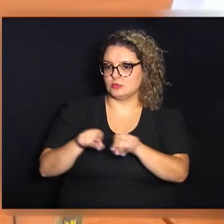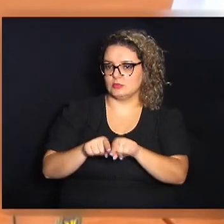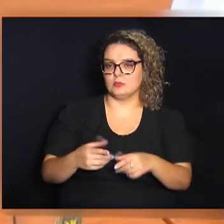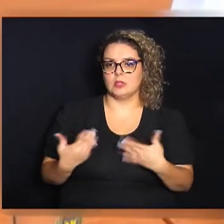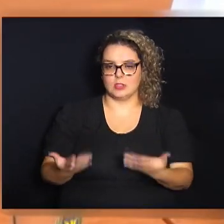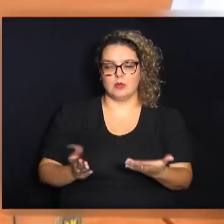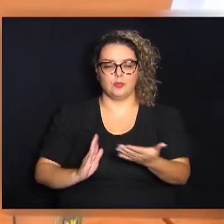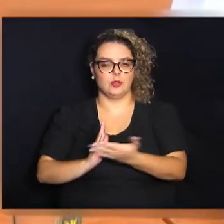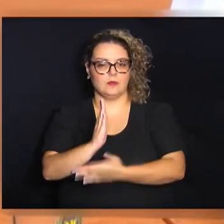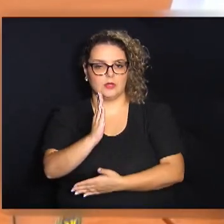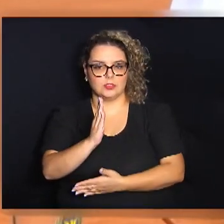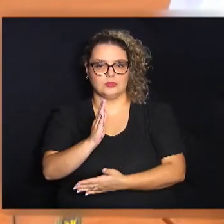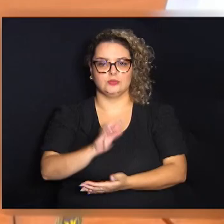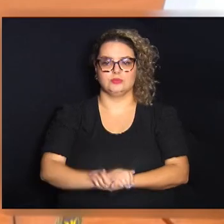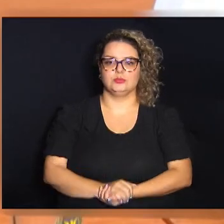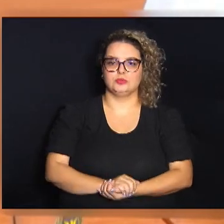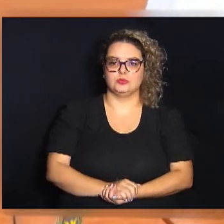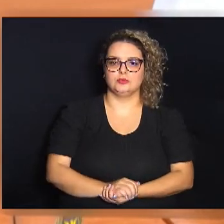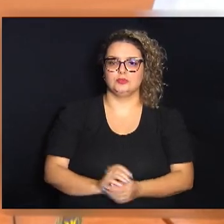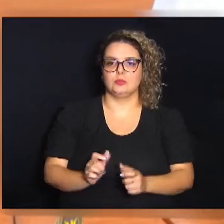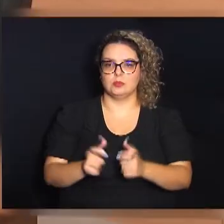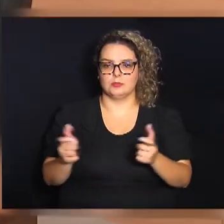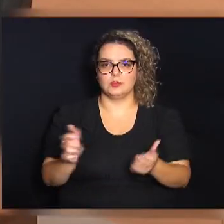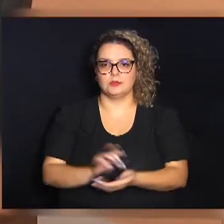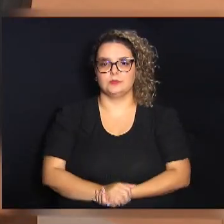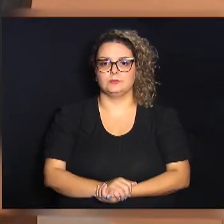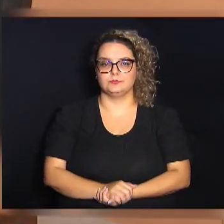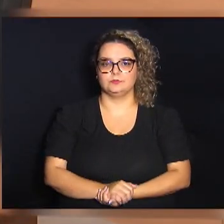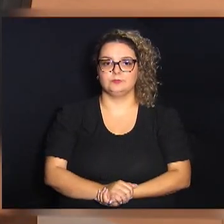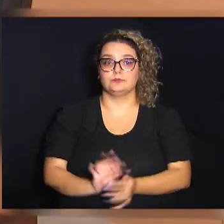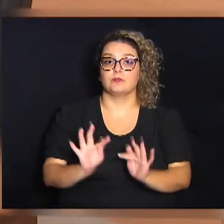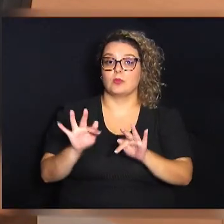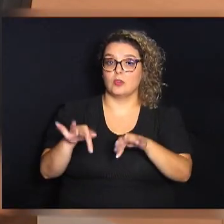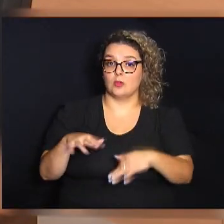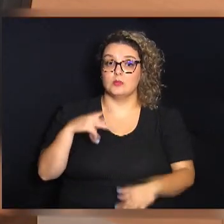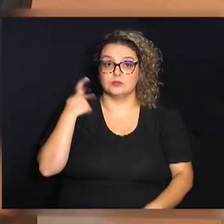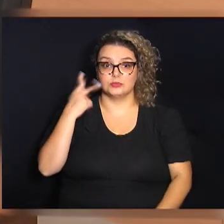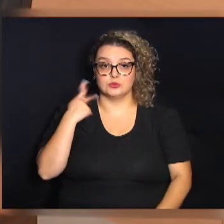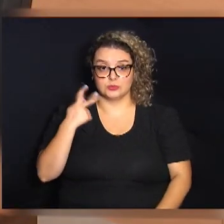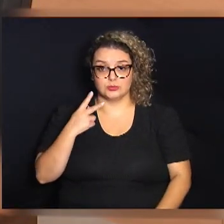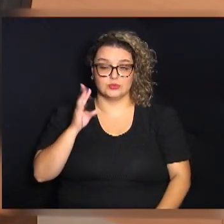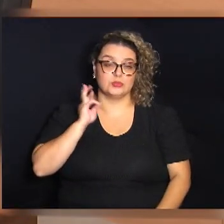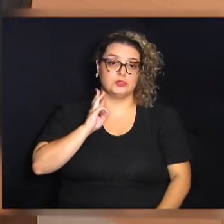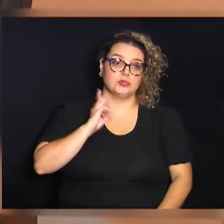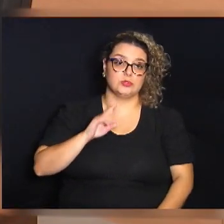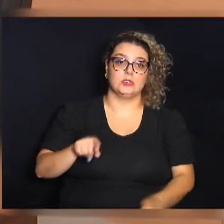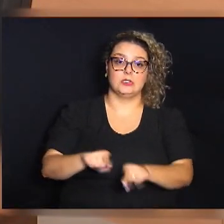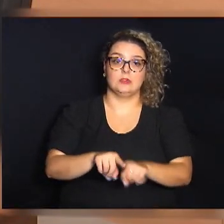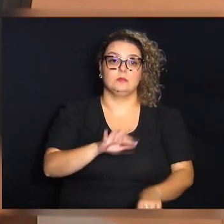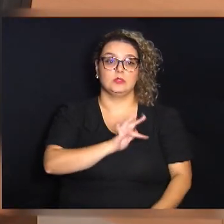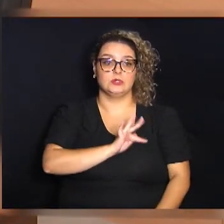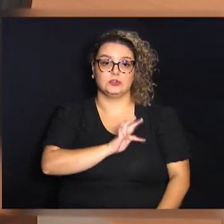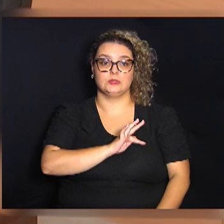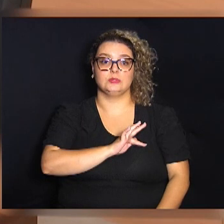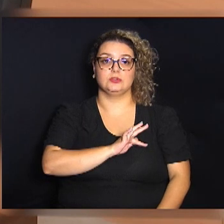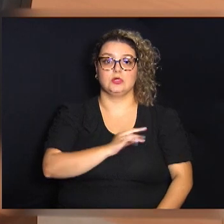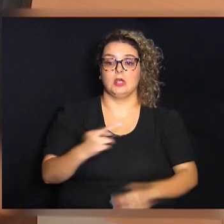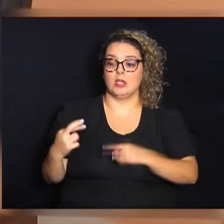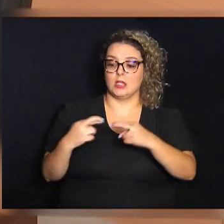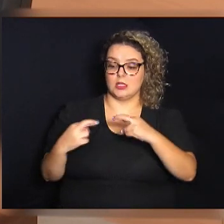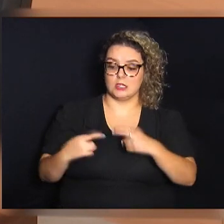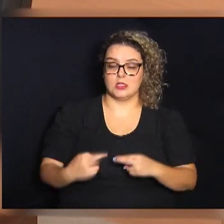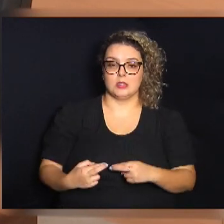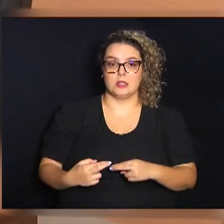então está aprovado por maioria. Ao término, os vereadores Cecílio Santos e Fernando Mendes analisaram